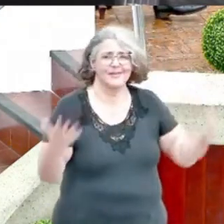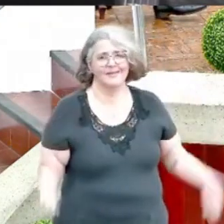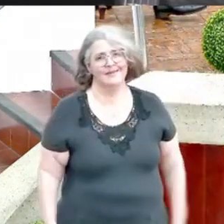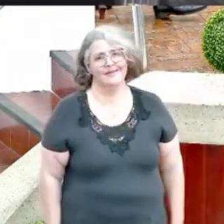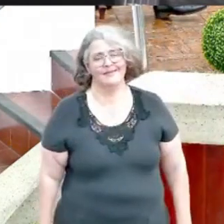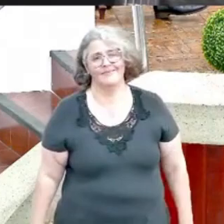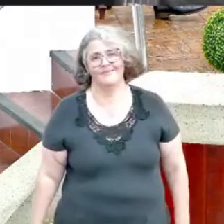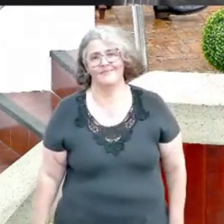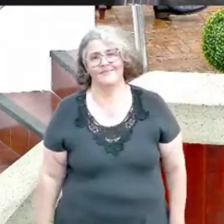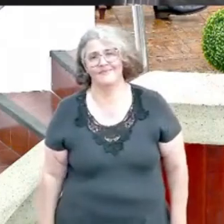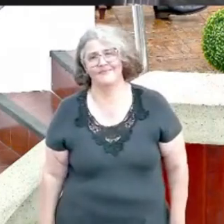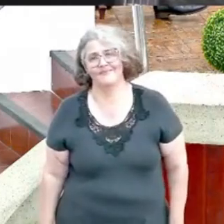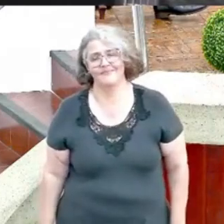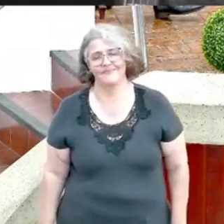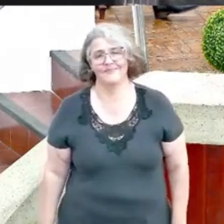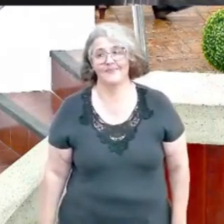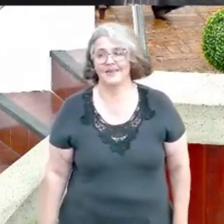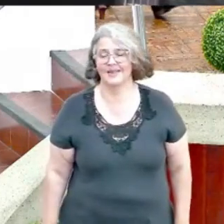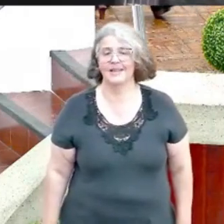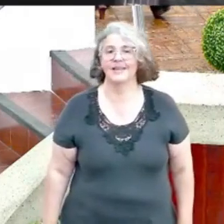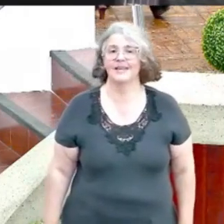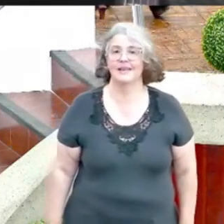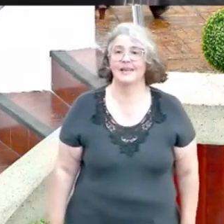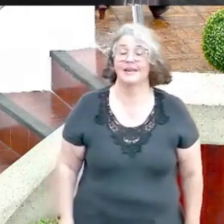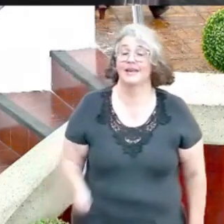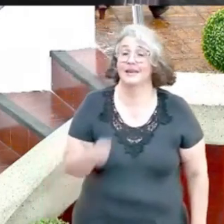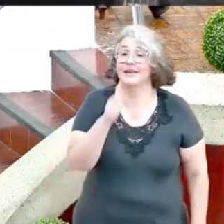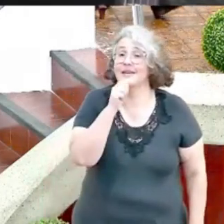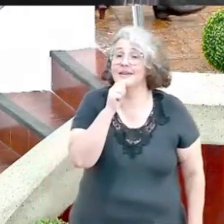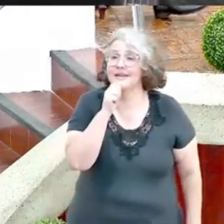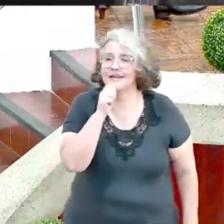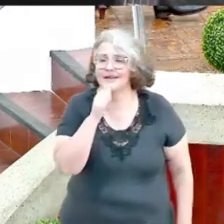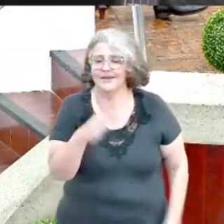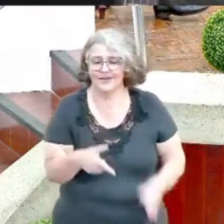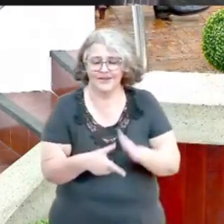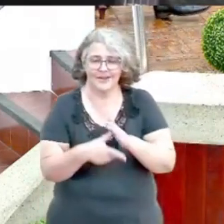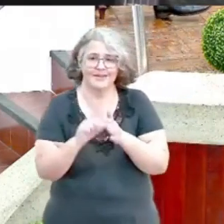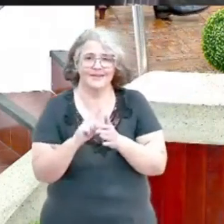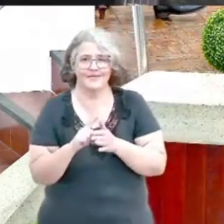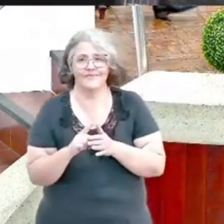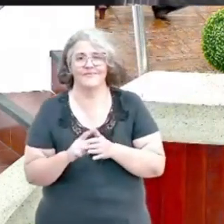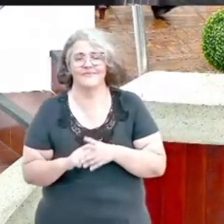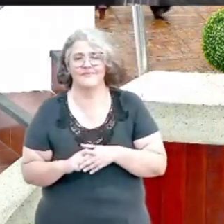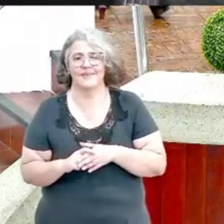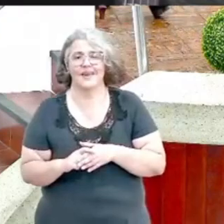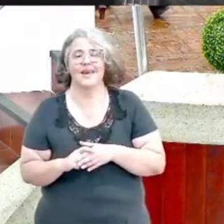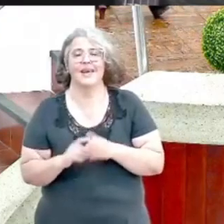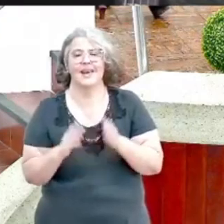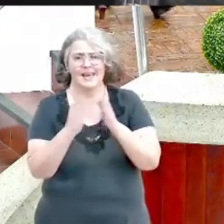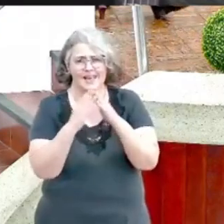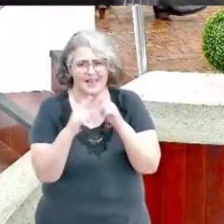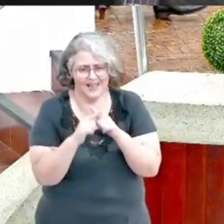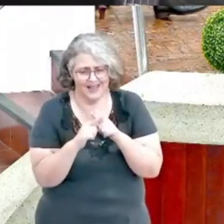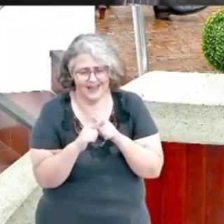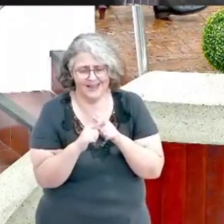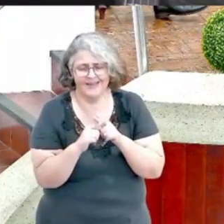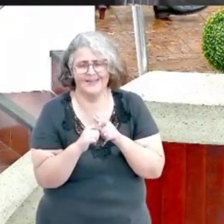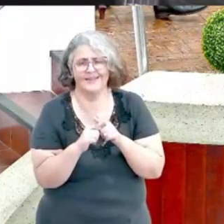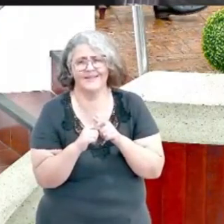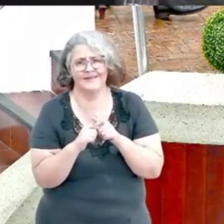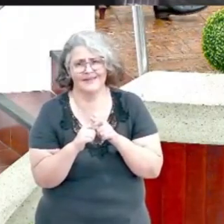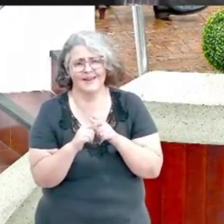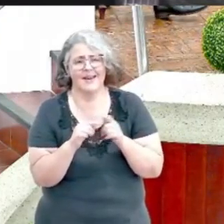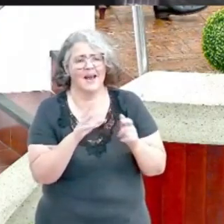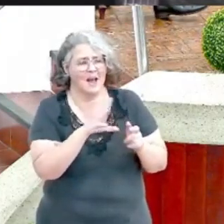E eles estão falando sobre a igreja antes da sua glorificação. Essa igreja era amada de Jesus.